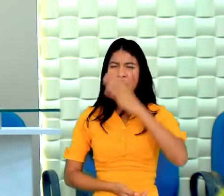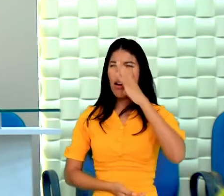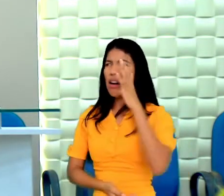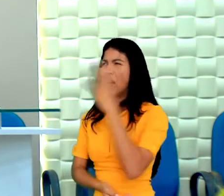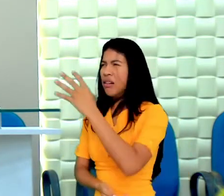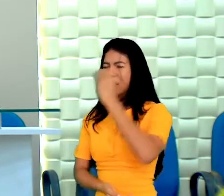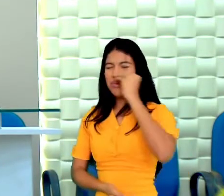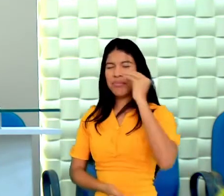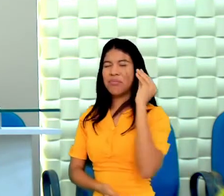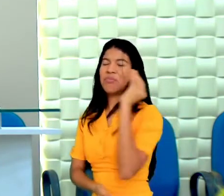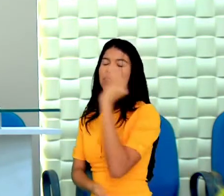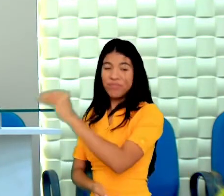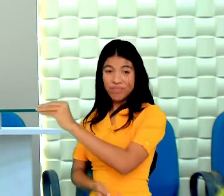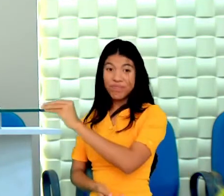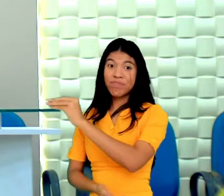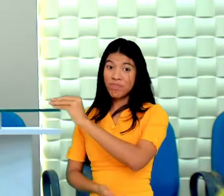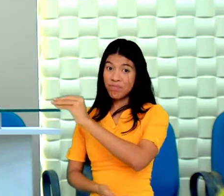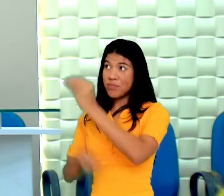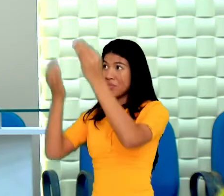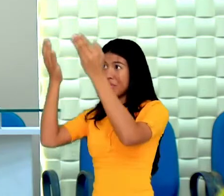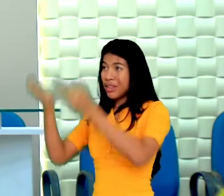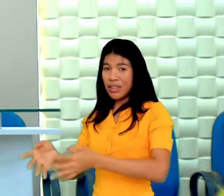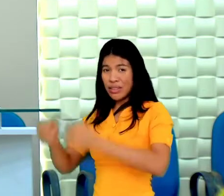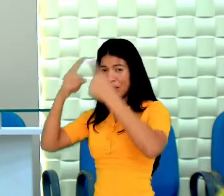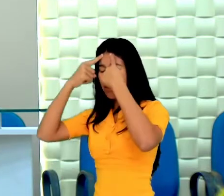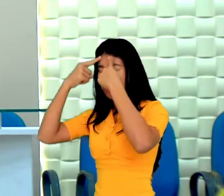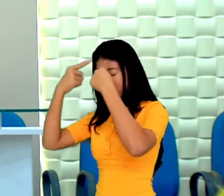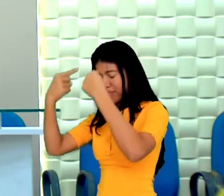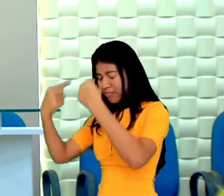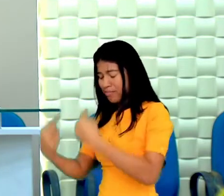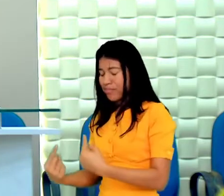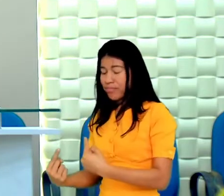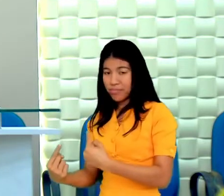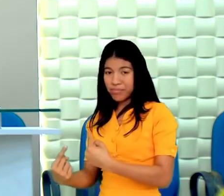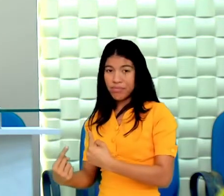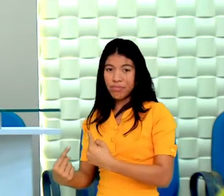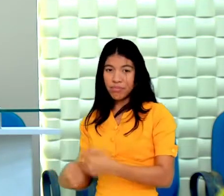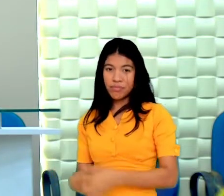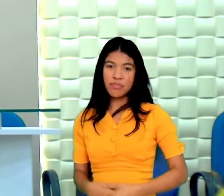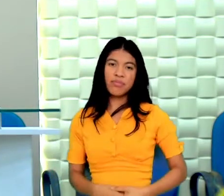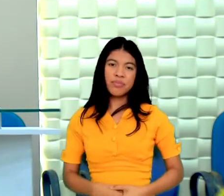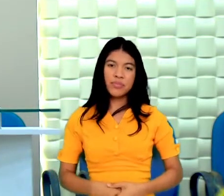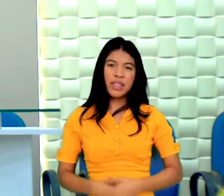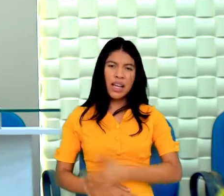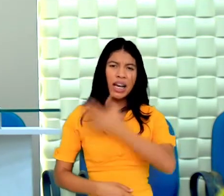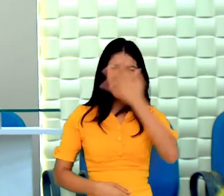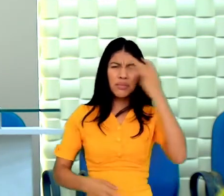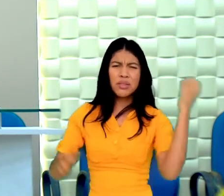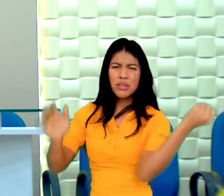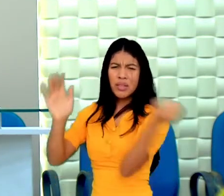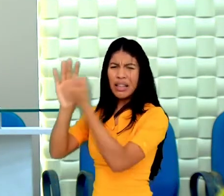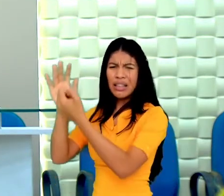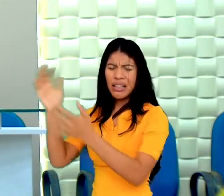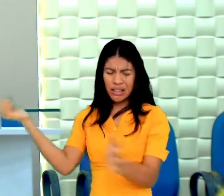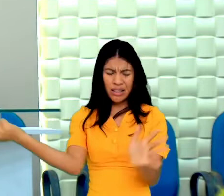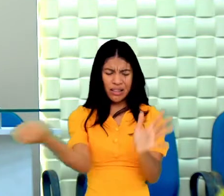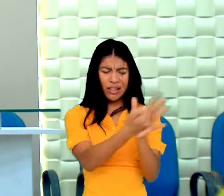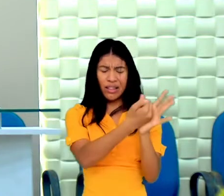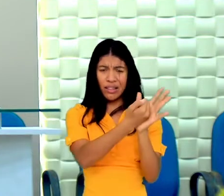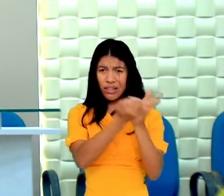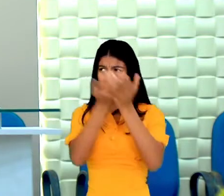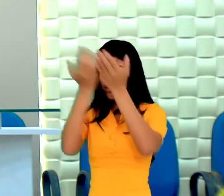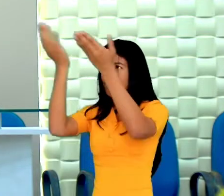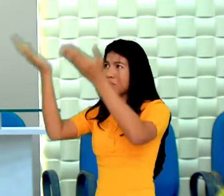ainda provocado, ainda humilhado. Aqueles que lhe crucificavam, os mestres da lei que estavam